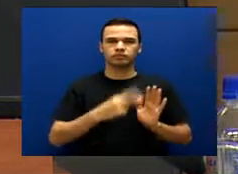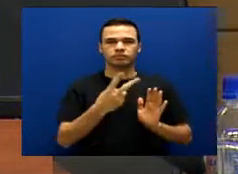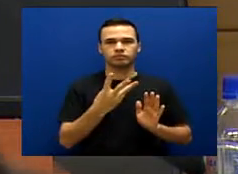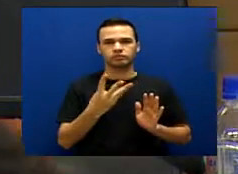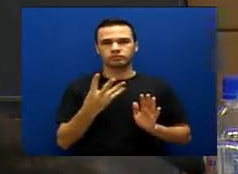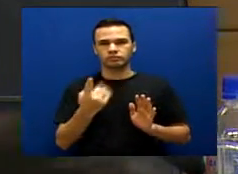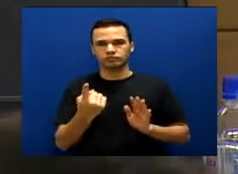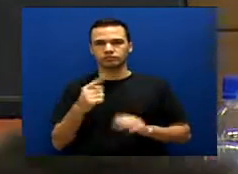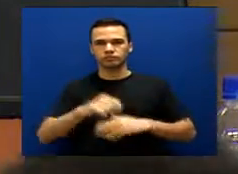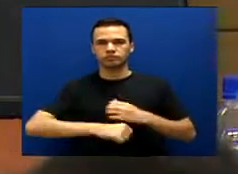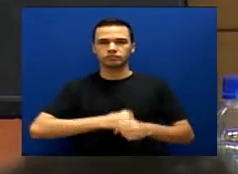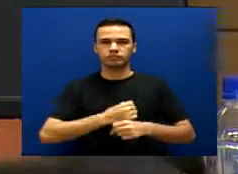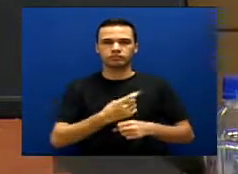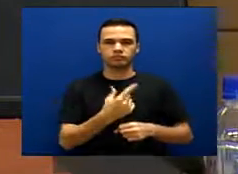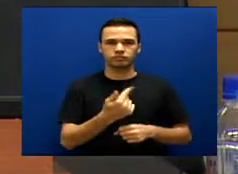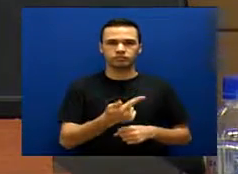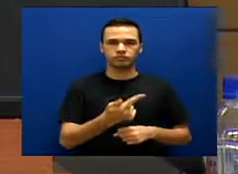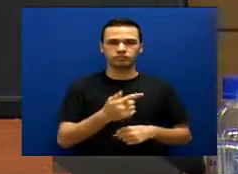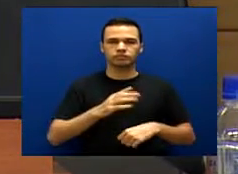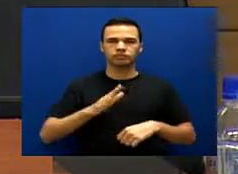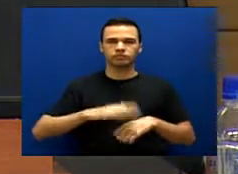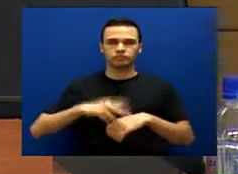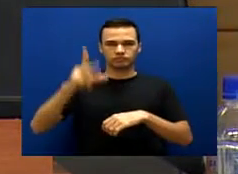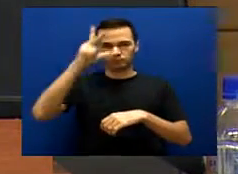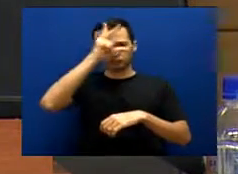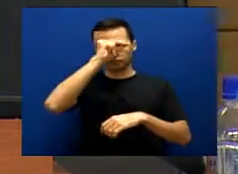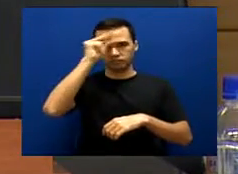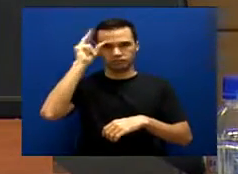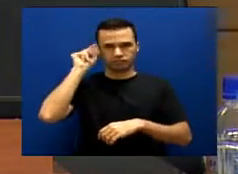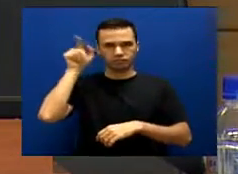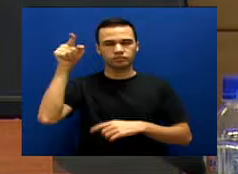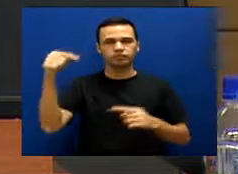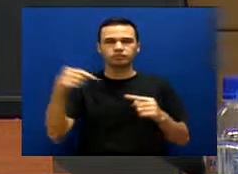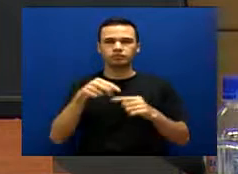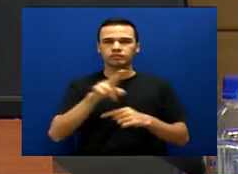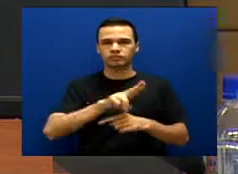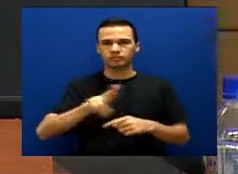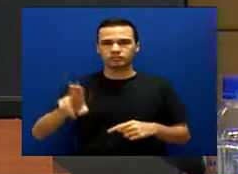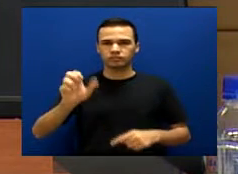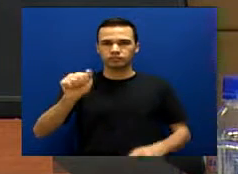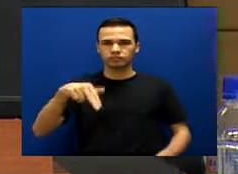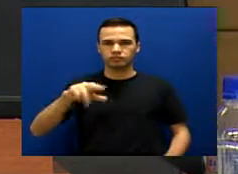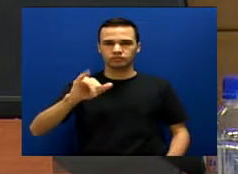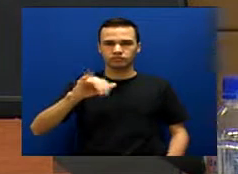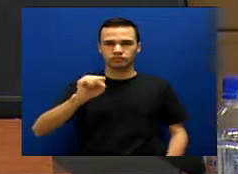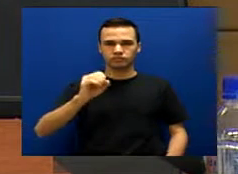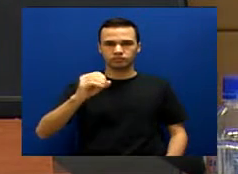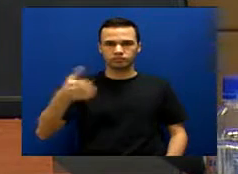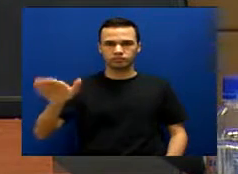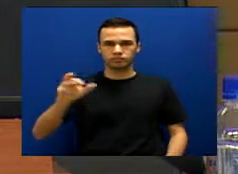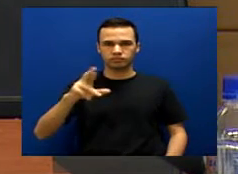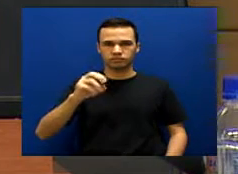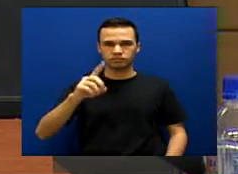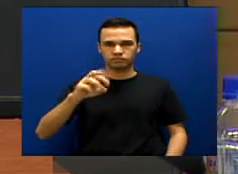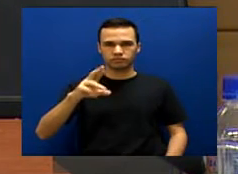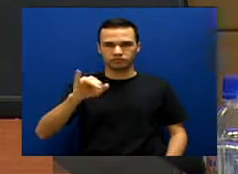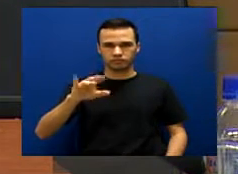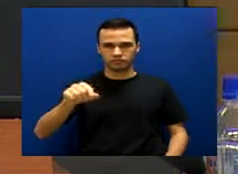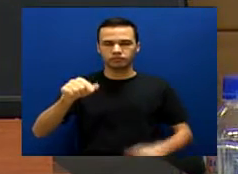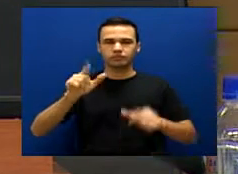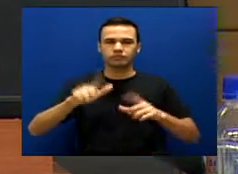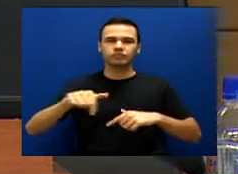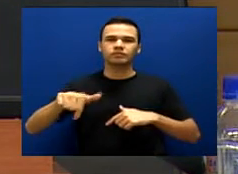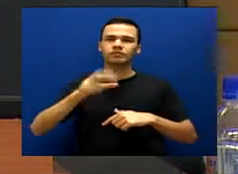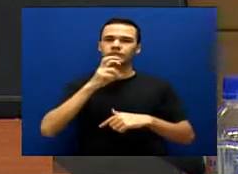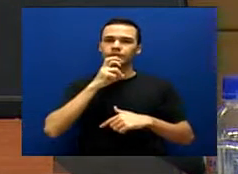de 2017, do Executivo, sobre a denominação de Anísio Rodrigues da Silva a uma via pública da